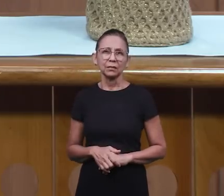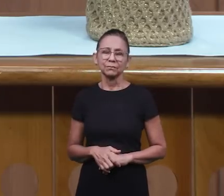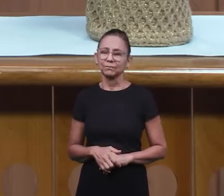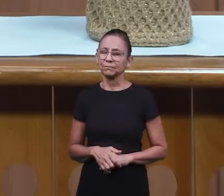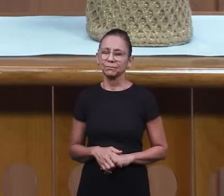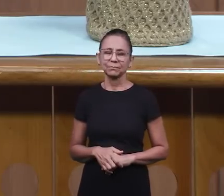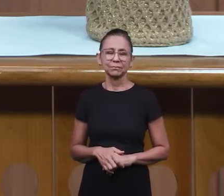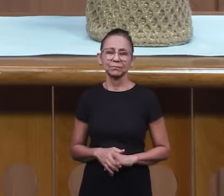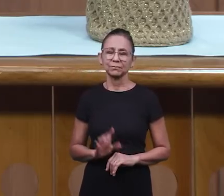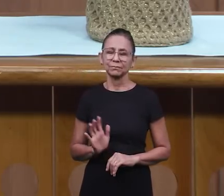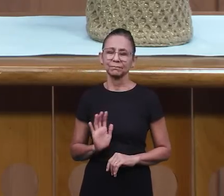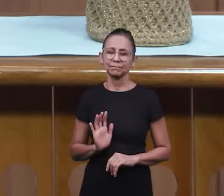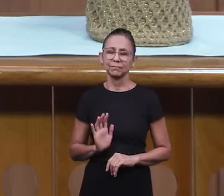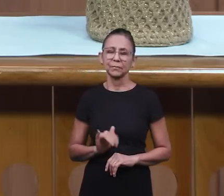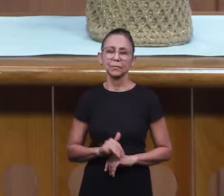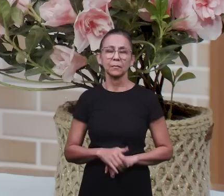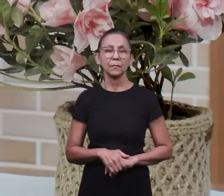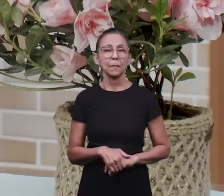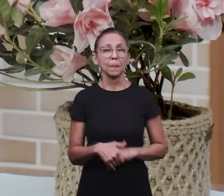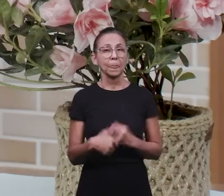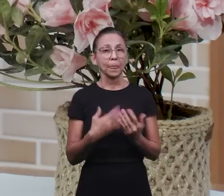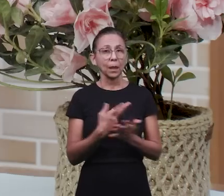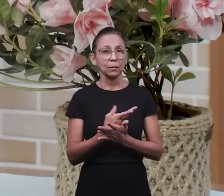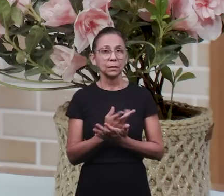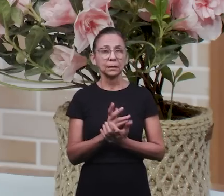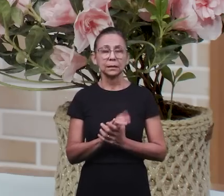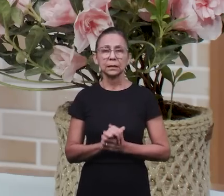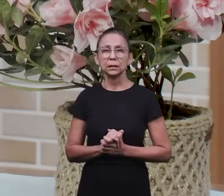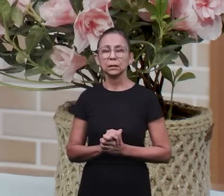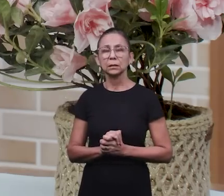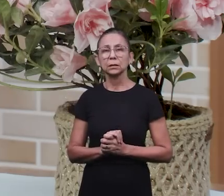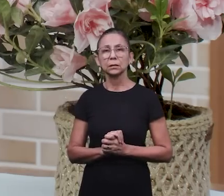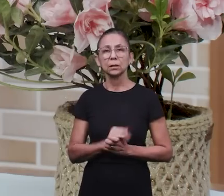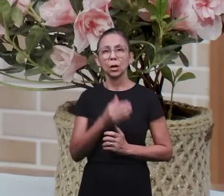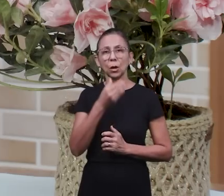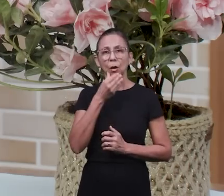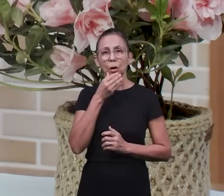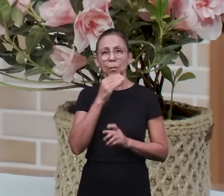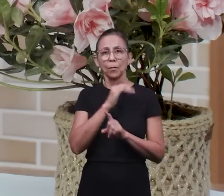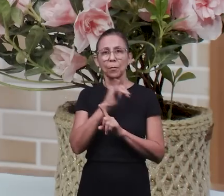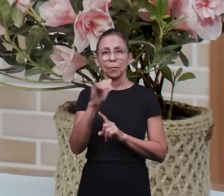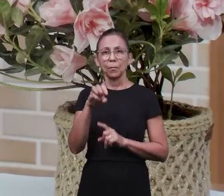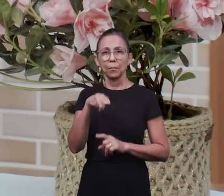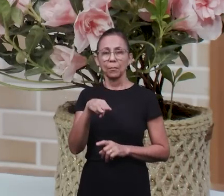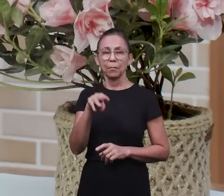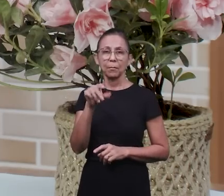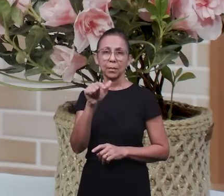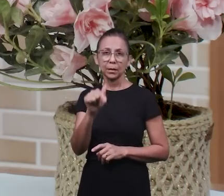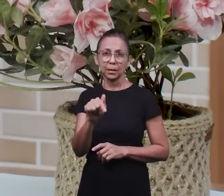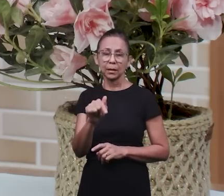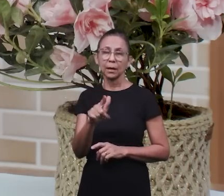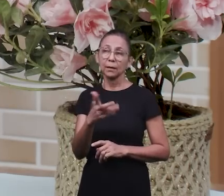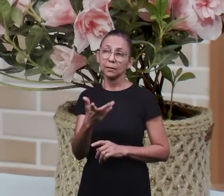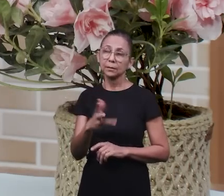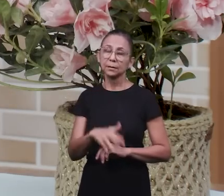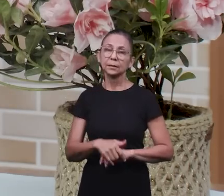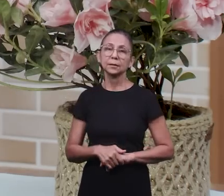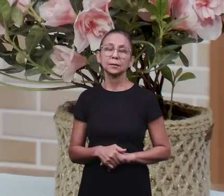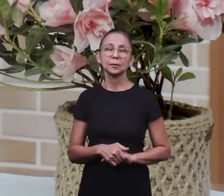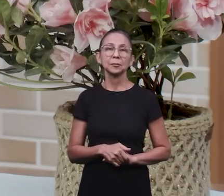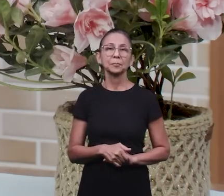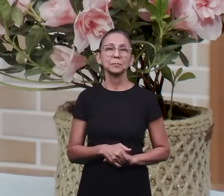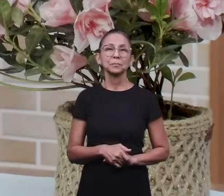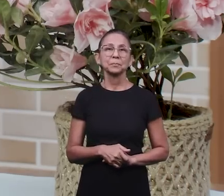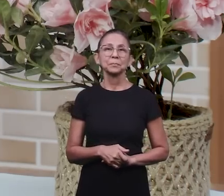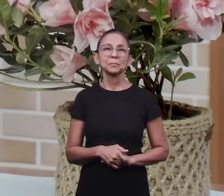um mero ritualismo. Daí então o profeta fazer esse reclame da parte do Senhor. E